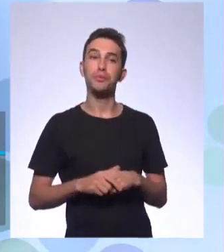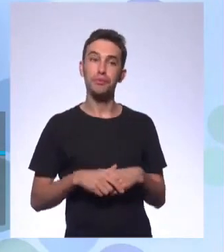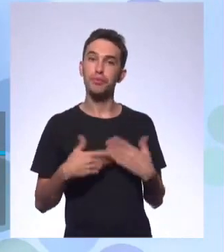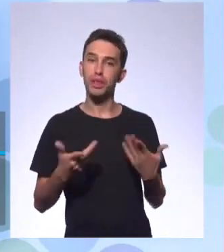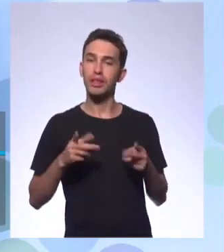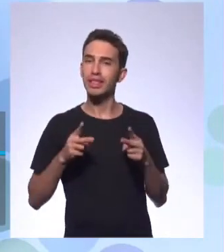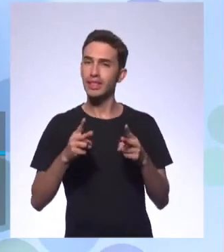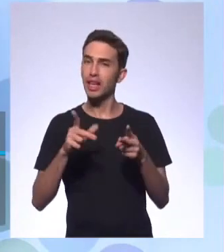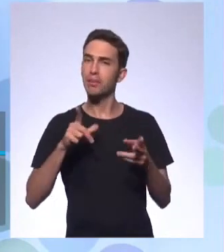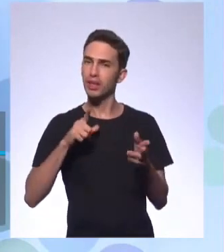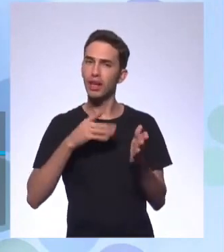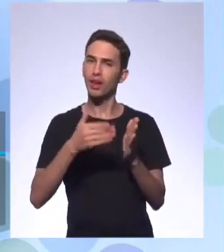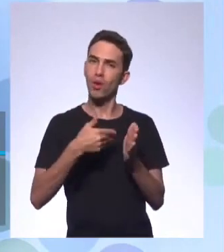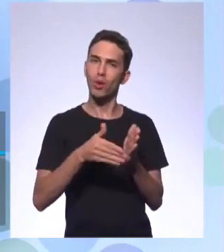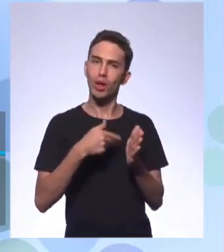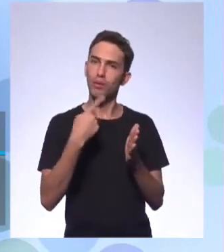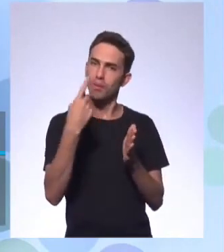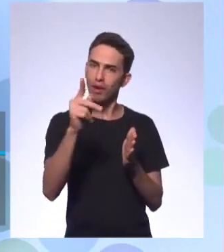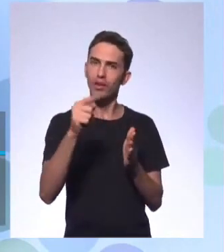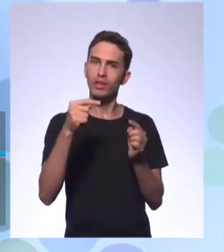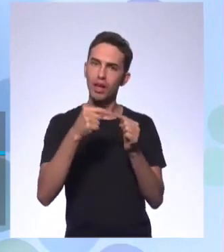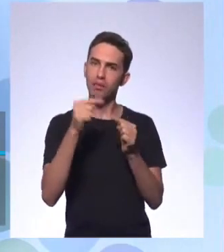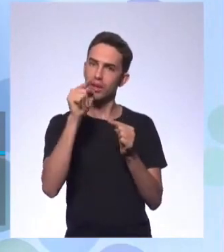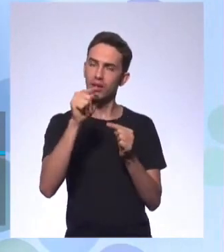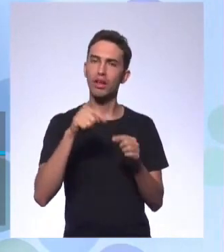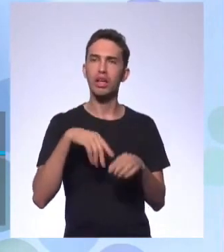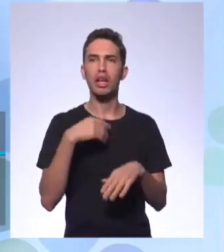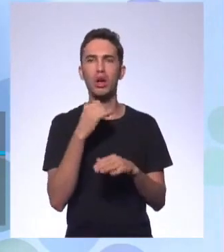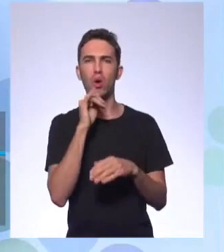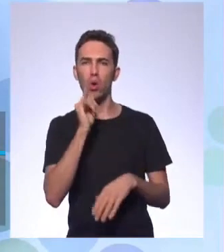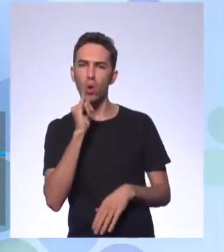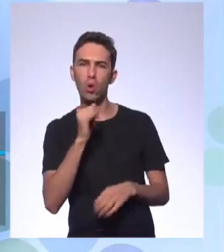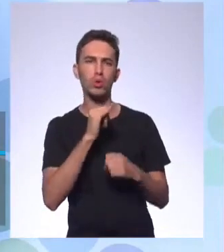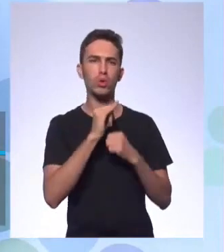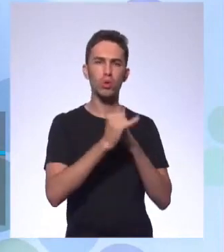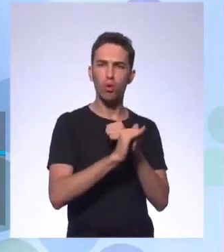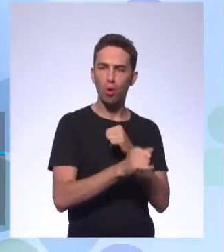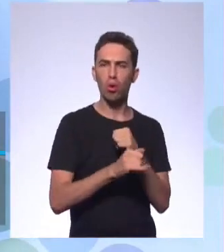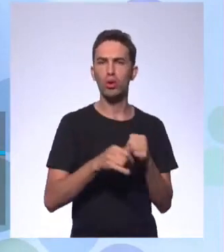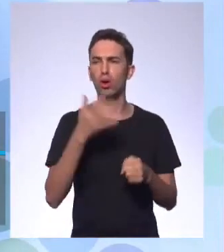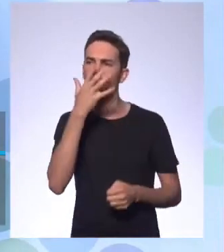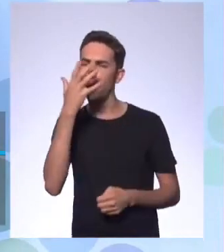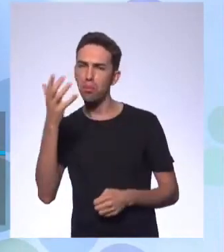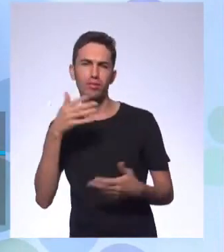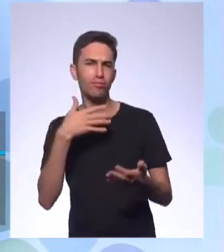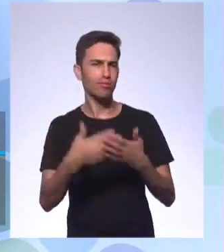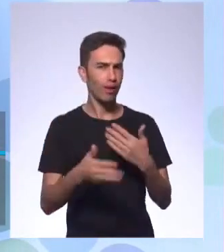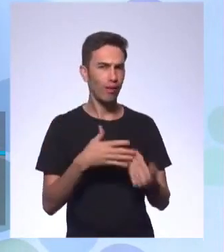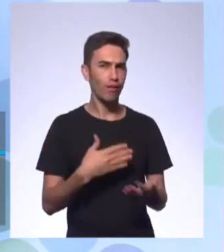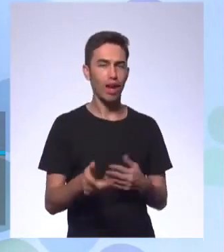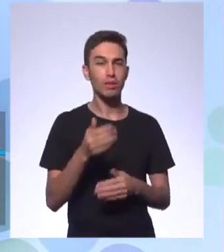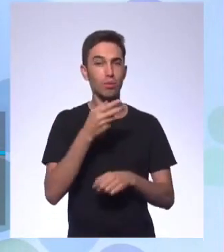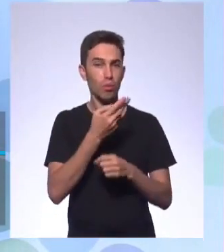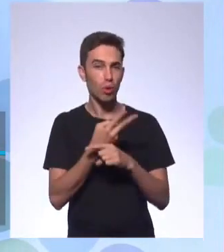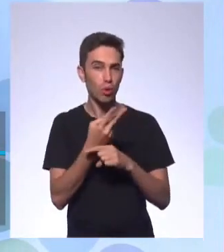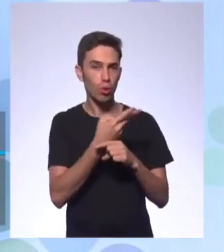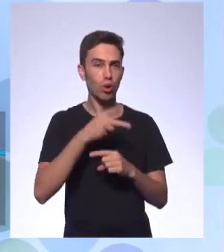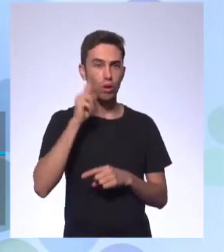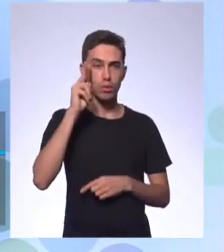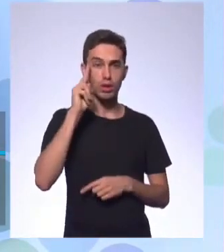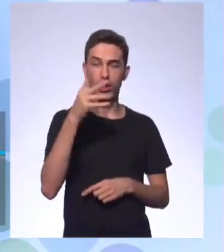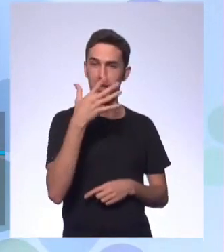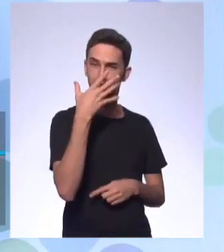sempre tem um livro para você, independentemente de ser conto, crônica, romance, procure uma história que te cative. Isso é bem